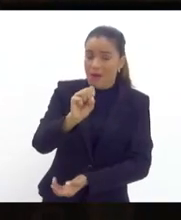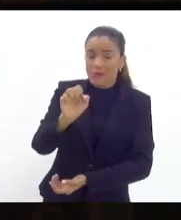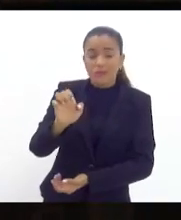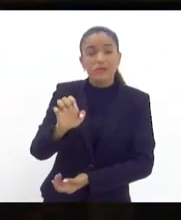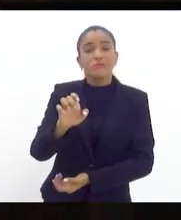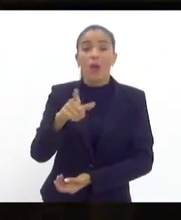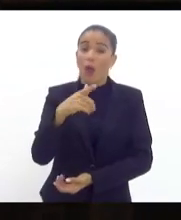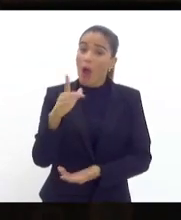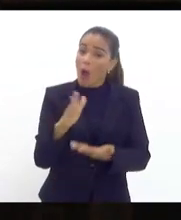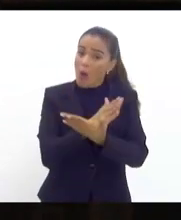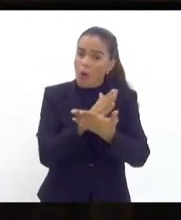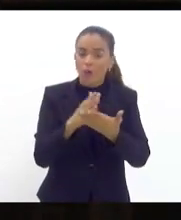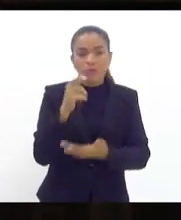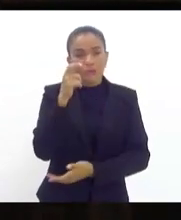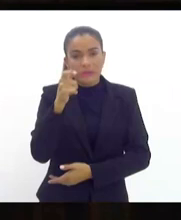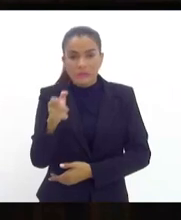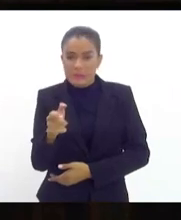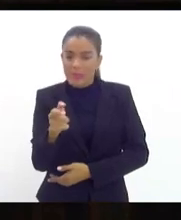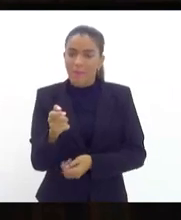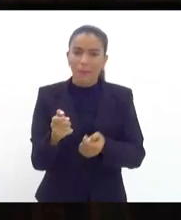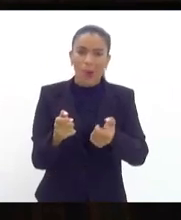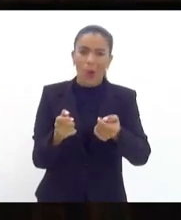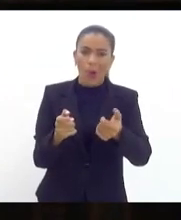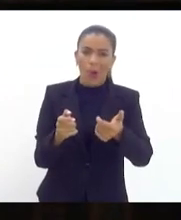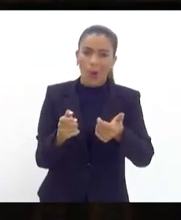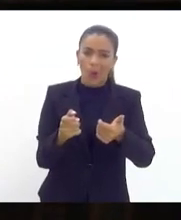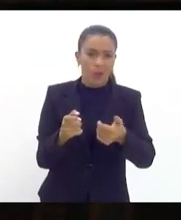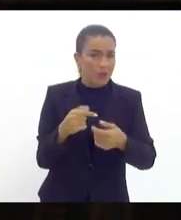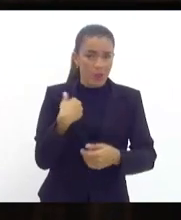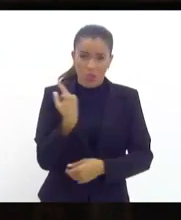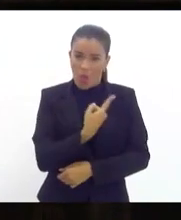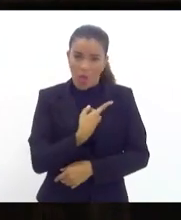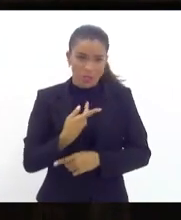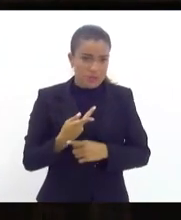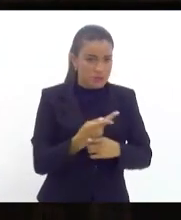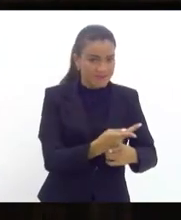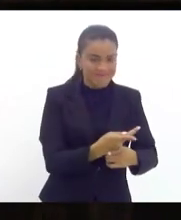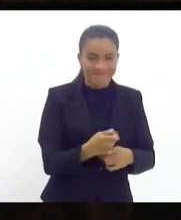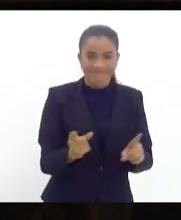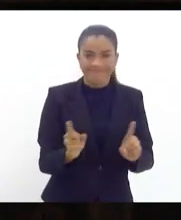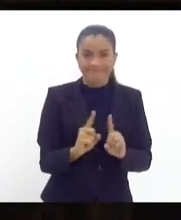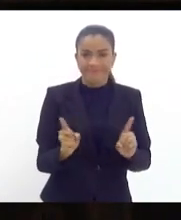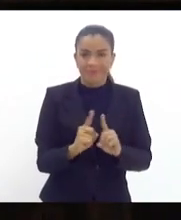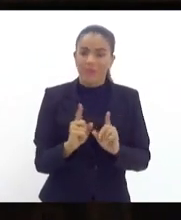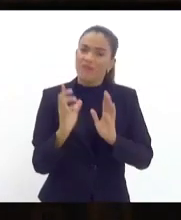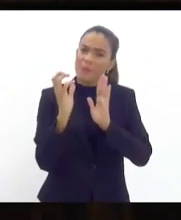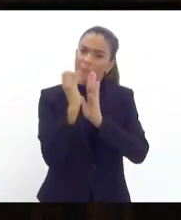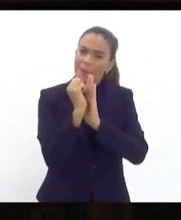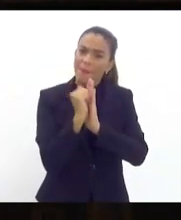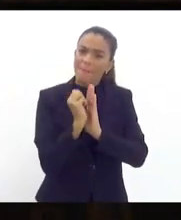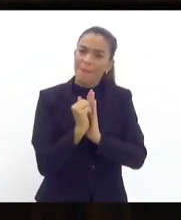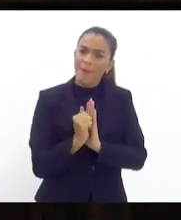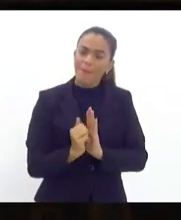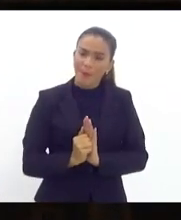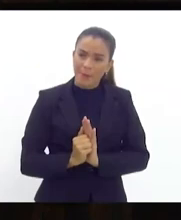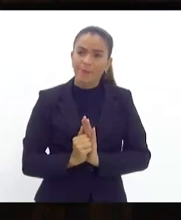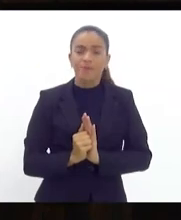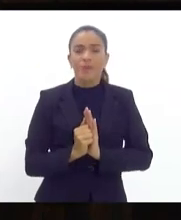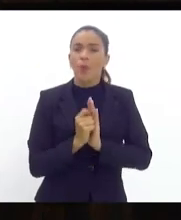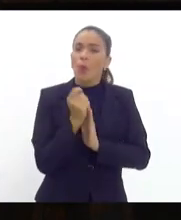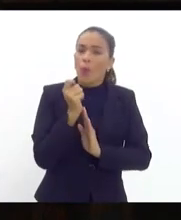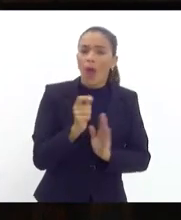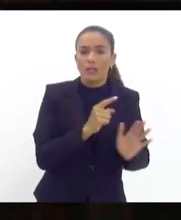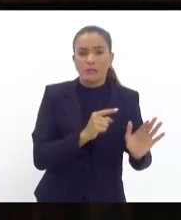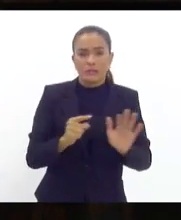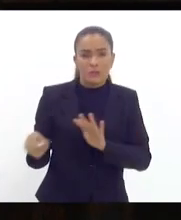a gente não somos nós que procuramos eles então a gente faz esse cadastramento quase que toda